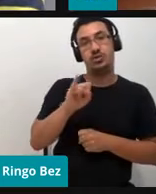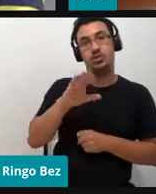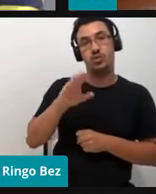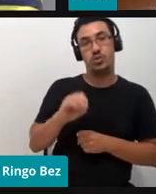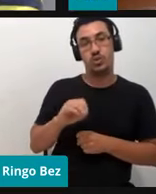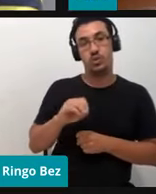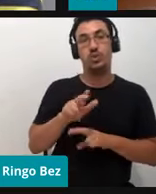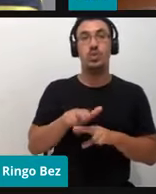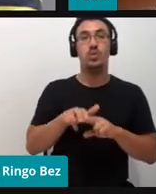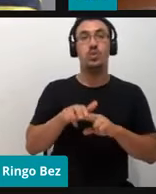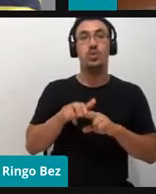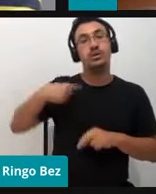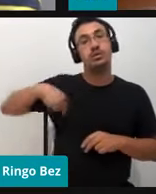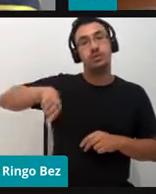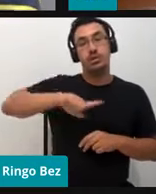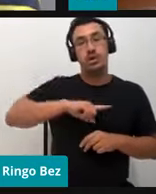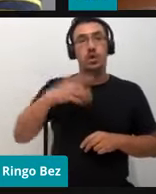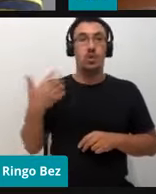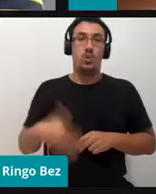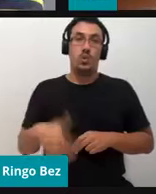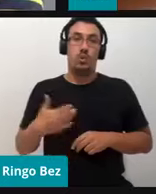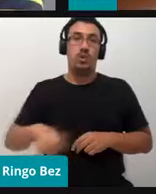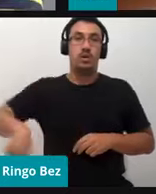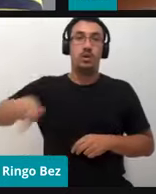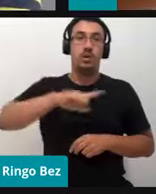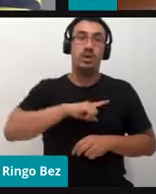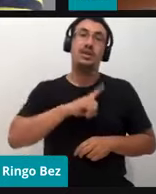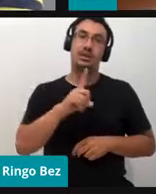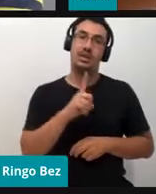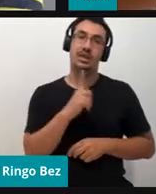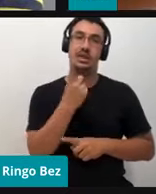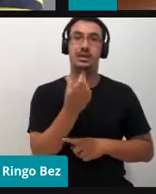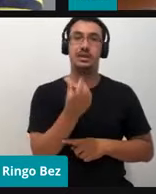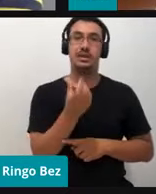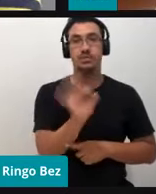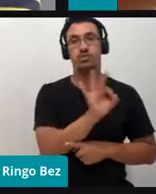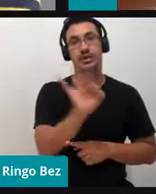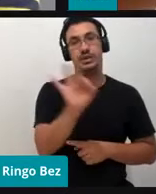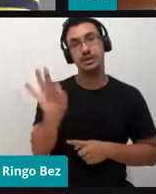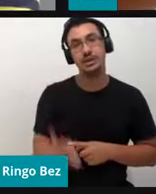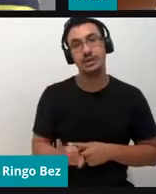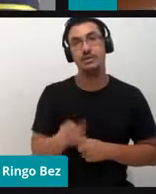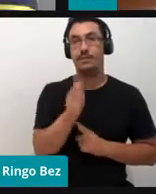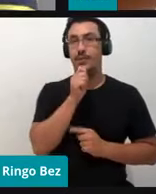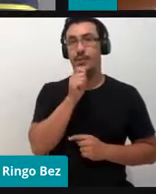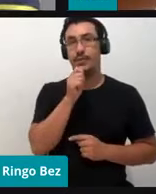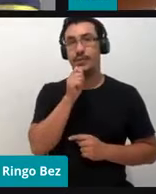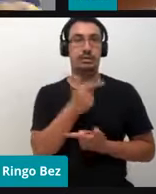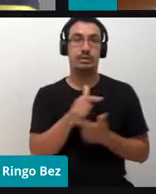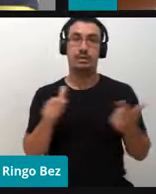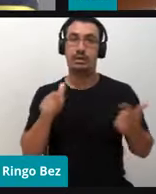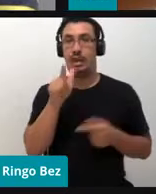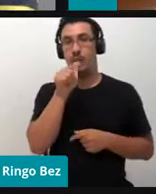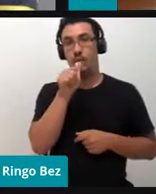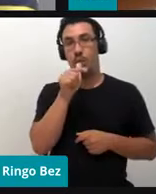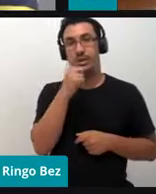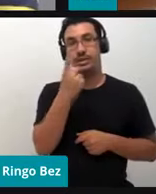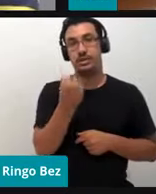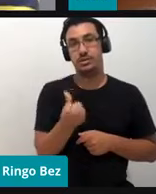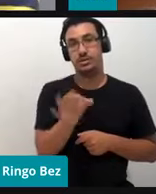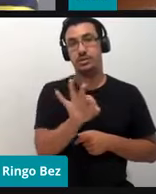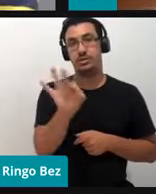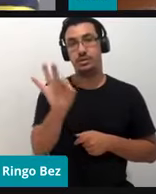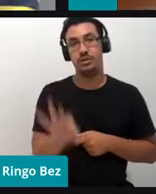porque é impressionante que a gente ainda tem 16% da população sem acesso a abastecimento de água. São